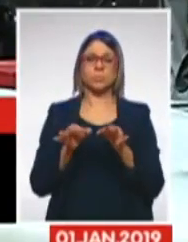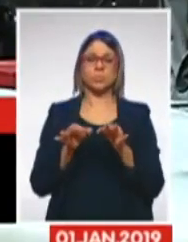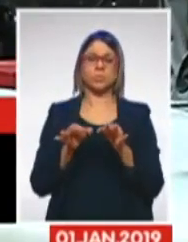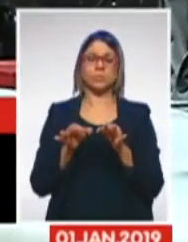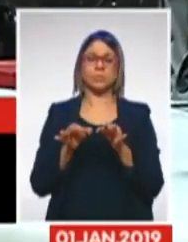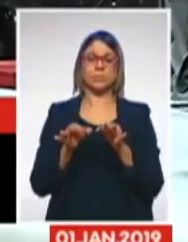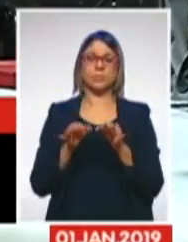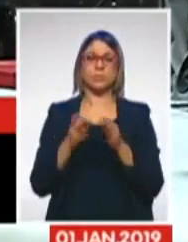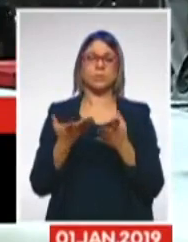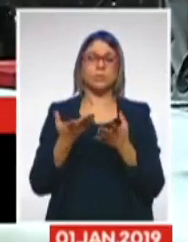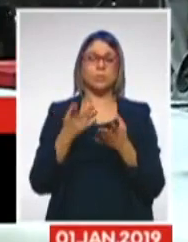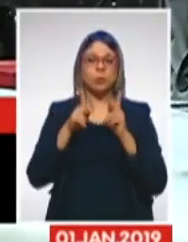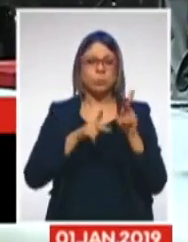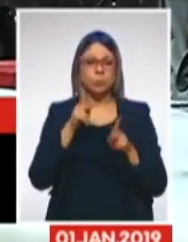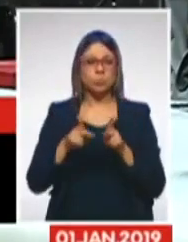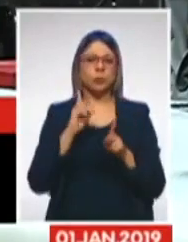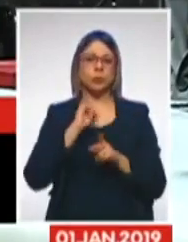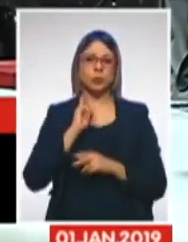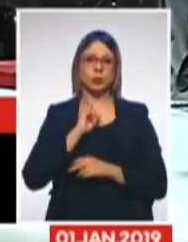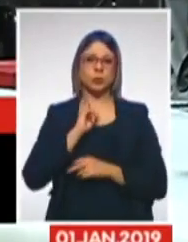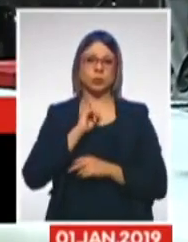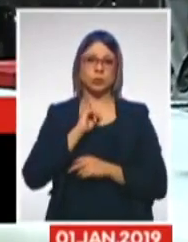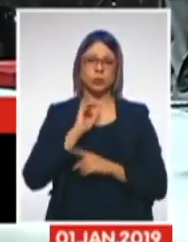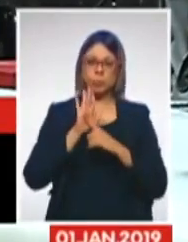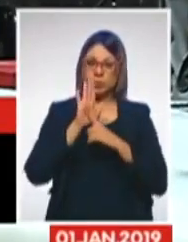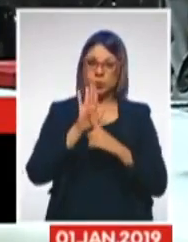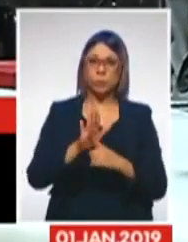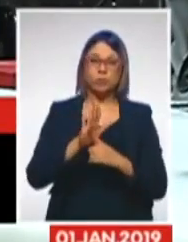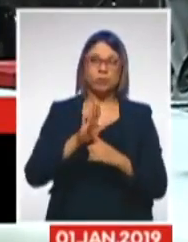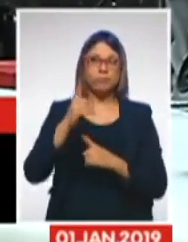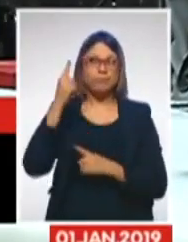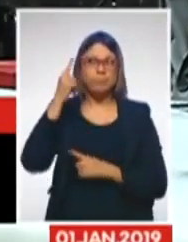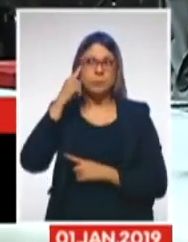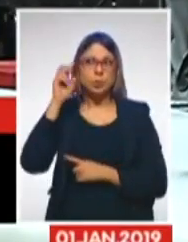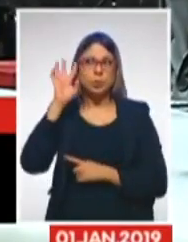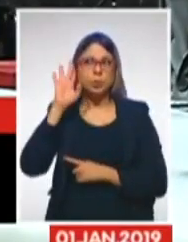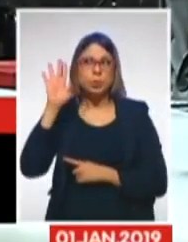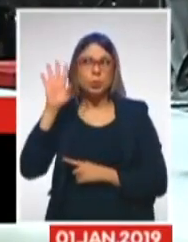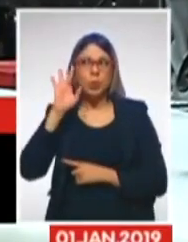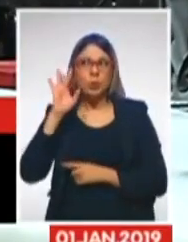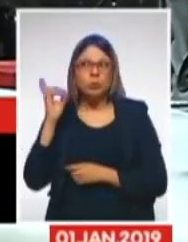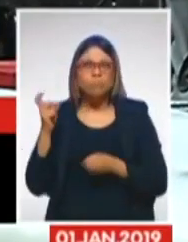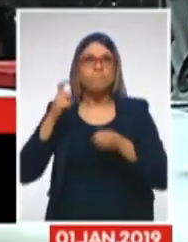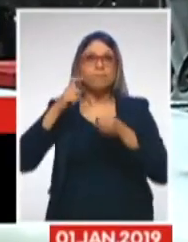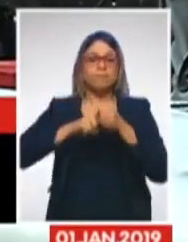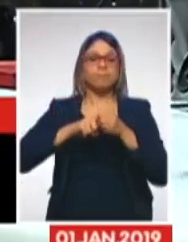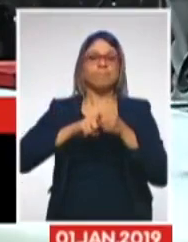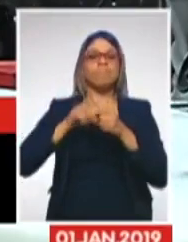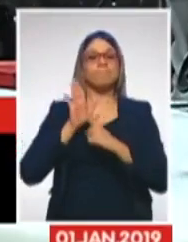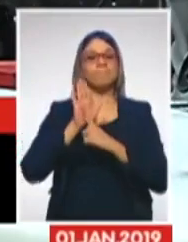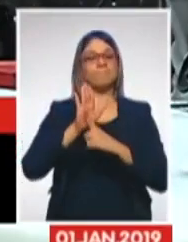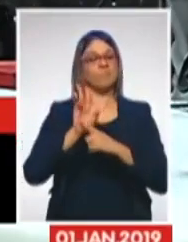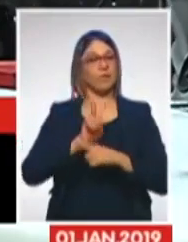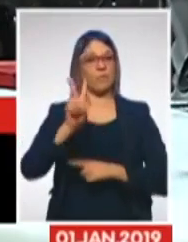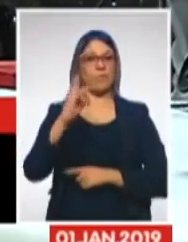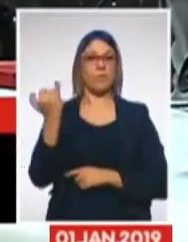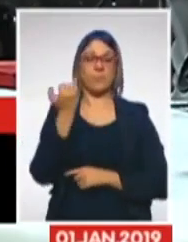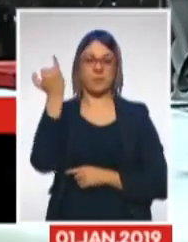povo mineiro, expressa no resgate de um sonho que reafirma os nossos melhores valores.